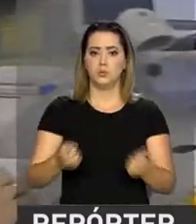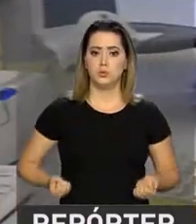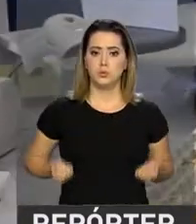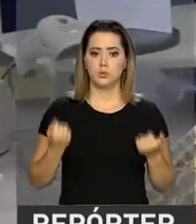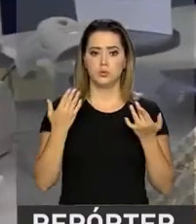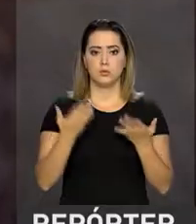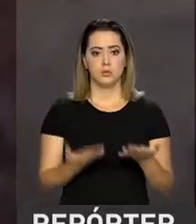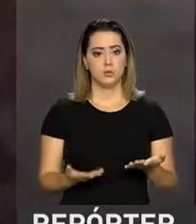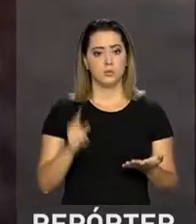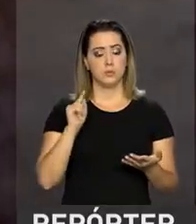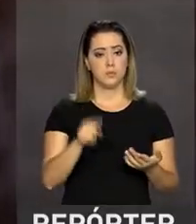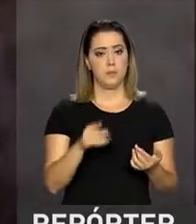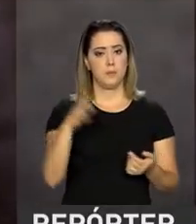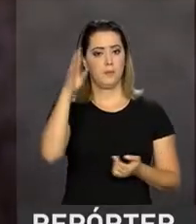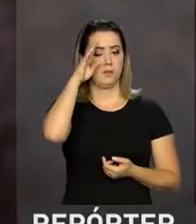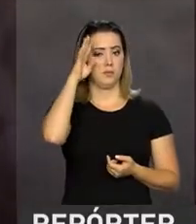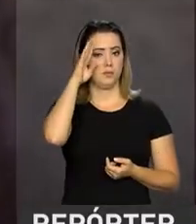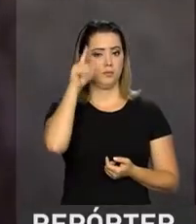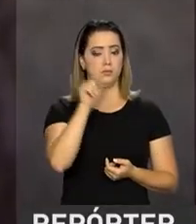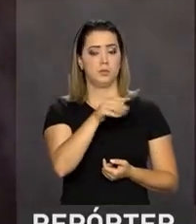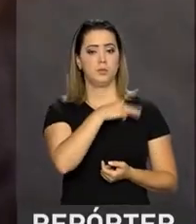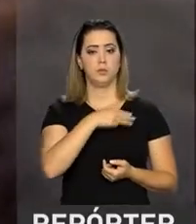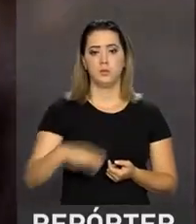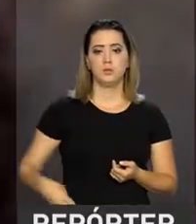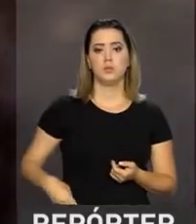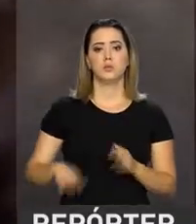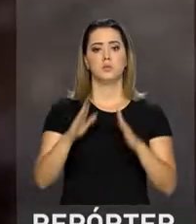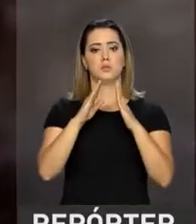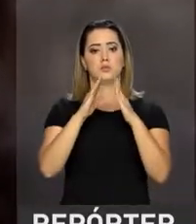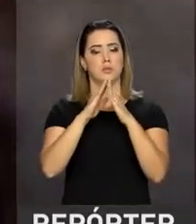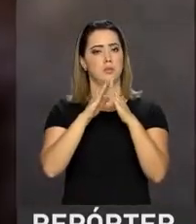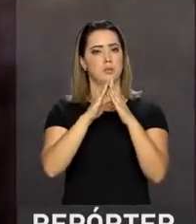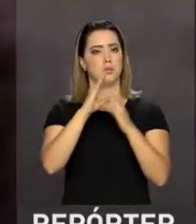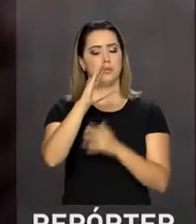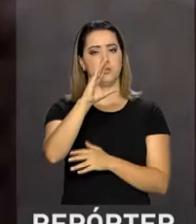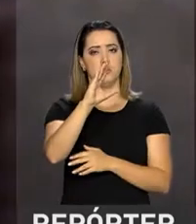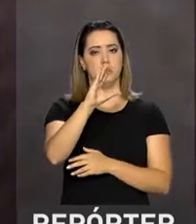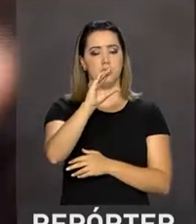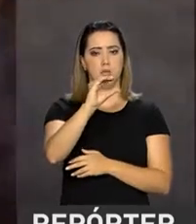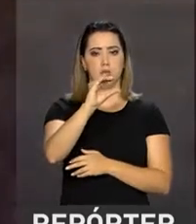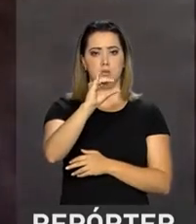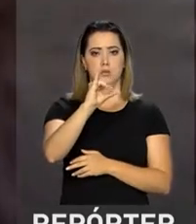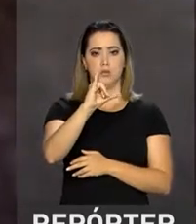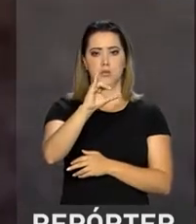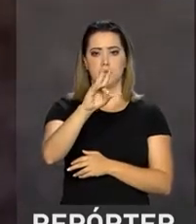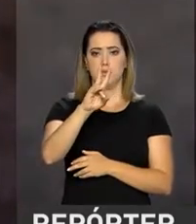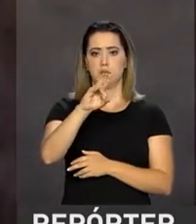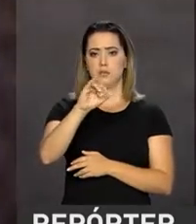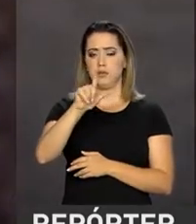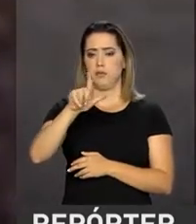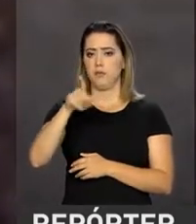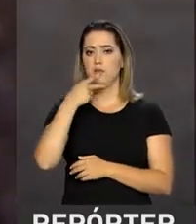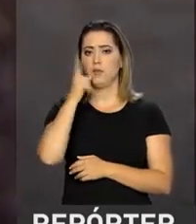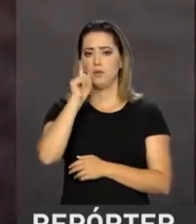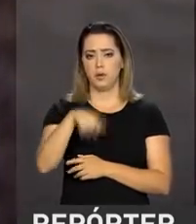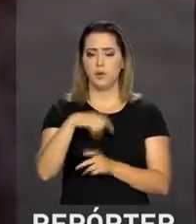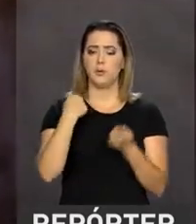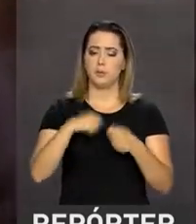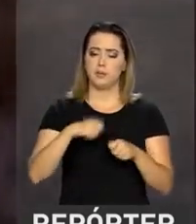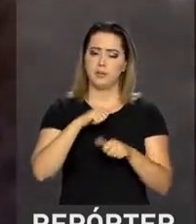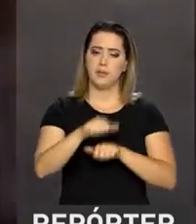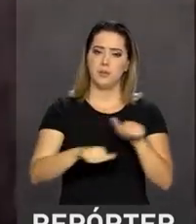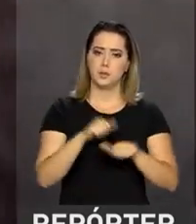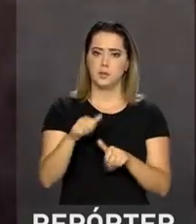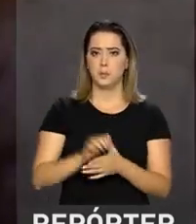públicos nesta quarta feira o ministro da casa civil ressaltou que a mudança da meta era indispensável